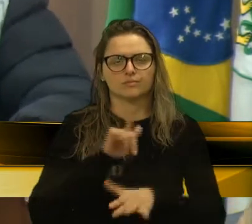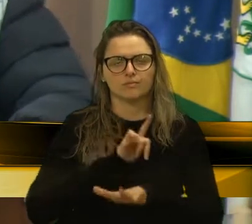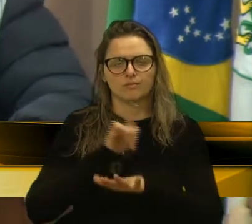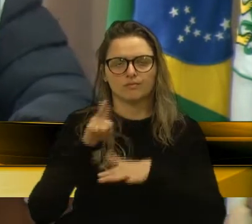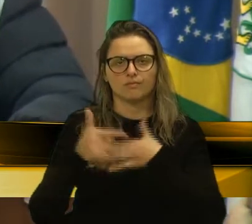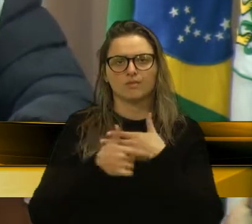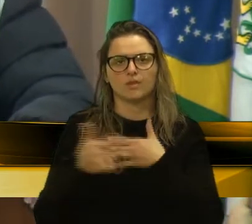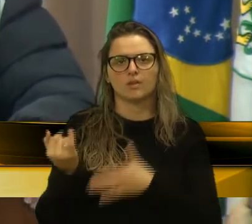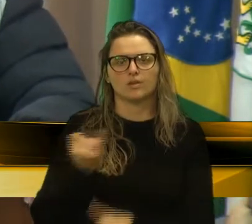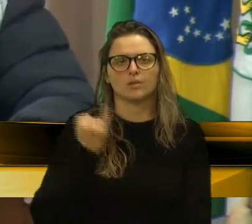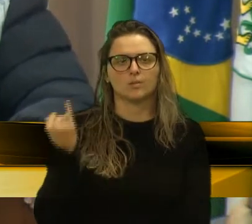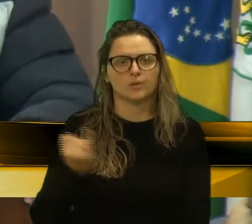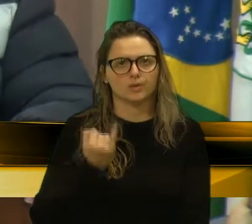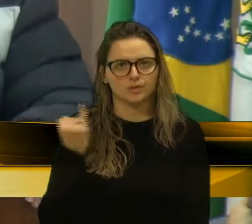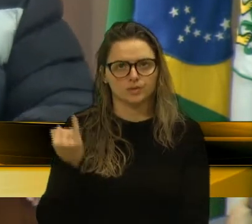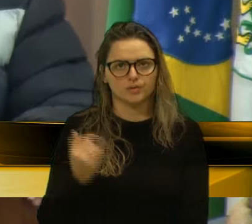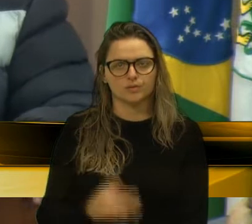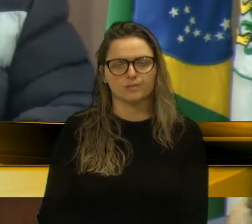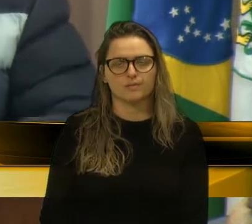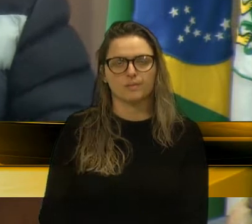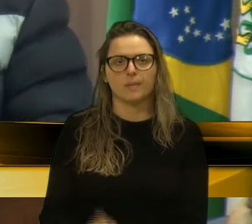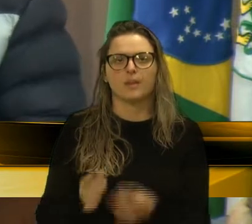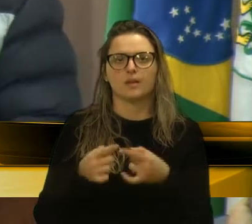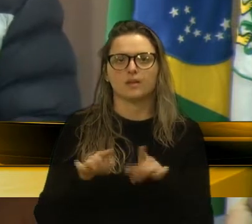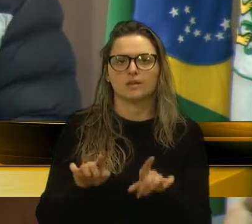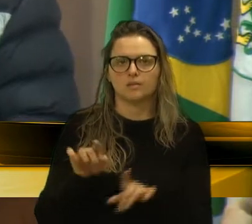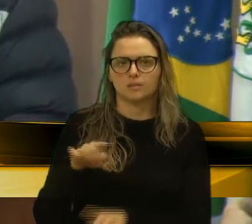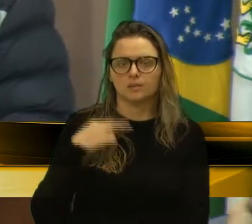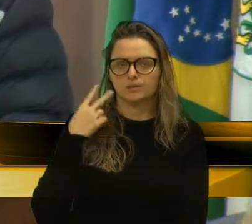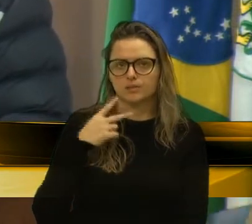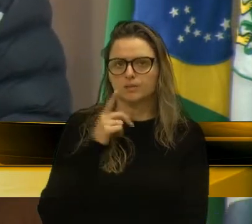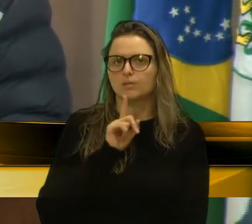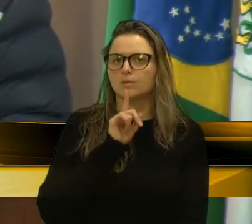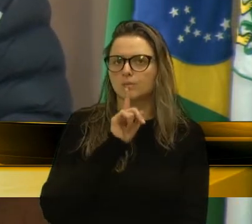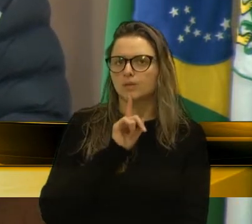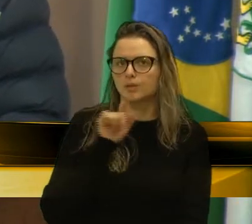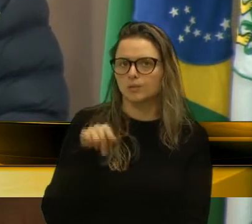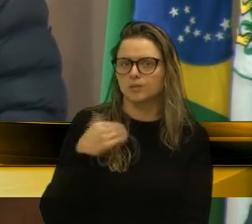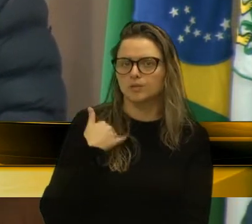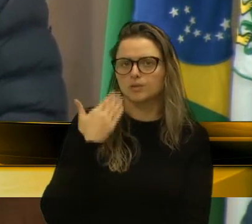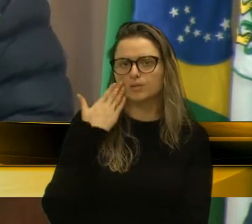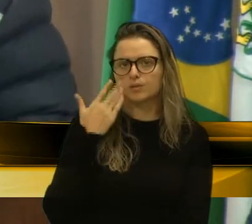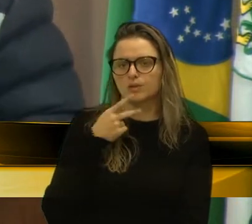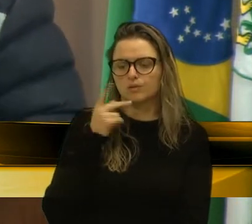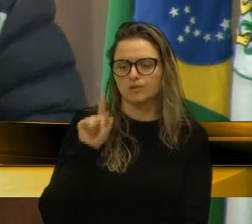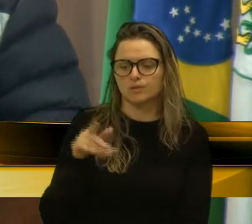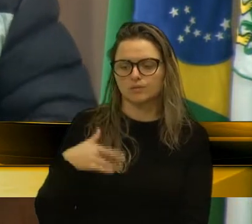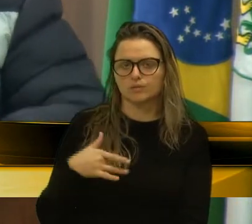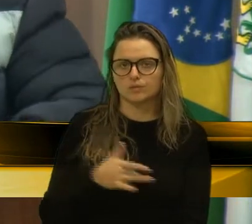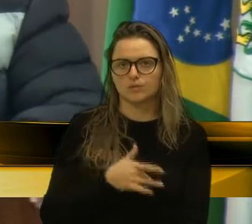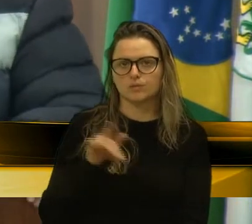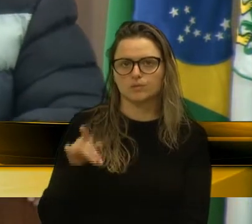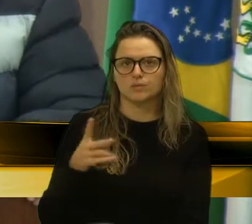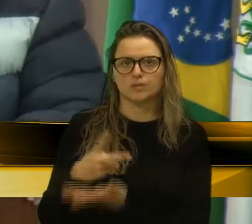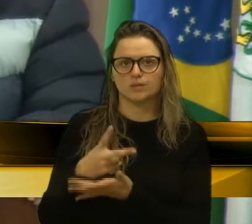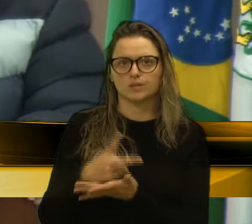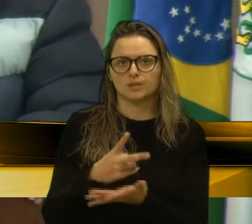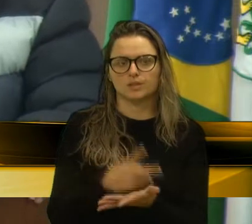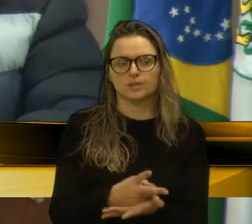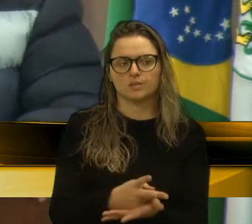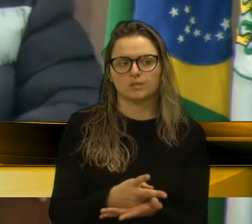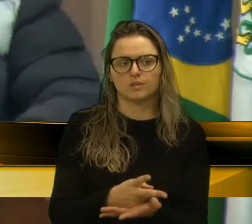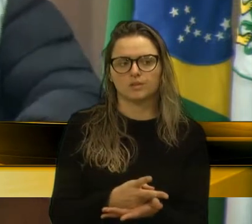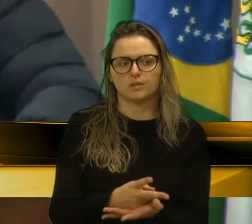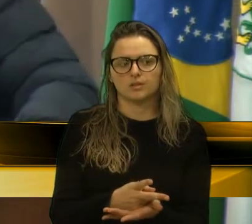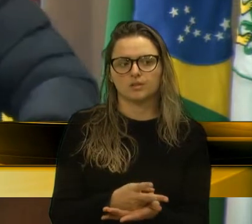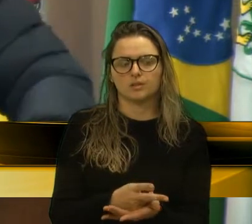dia. Mas, vereador Meneguzzi, sei que, falando de saúde, o senhor é uma pessoa que sempre está bastante atenta,